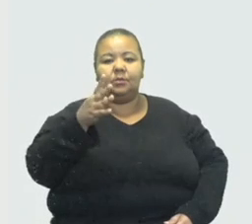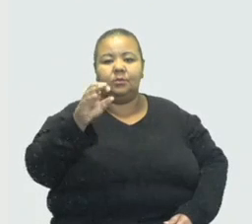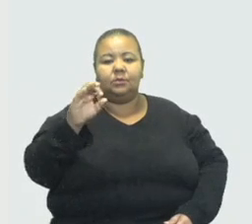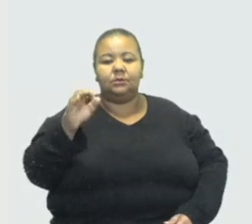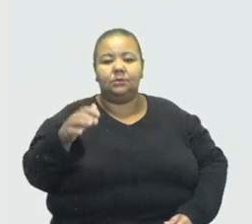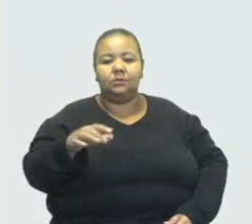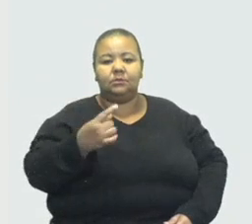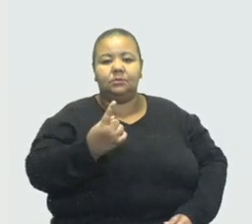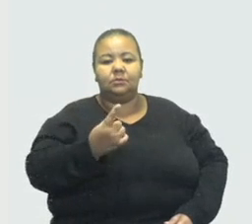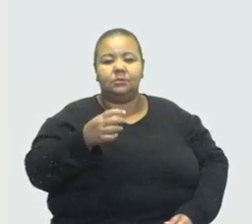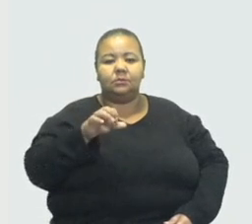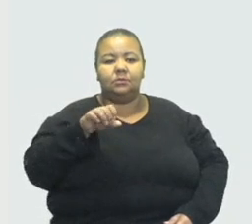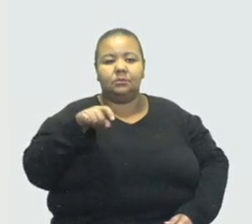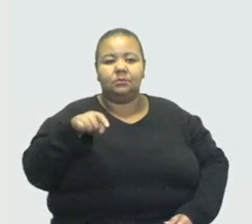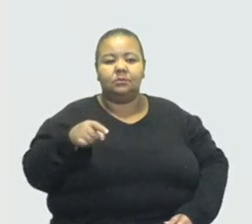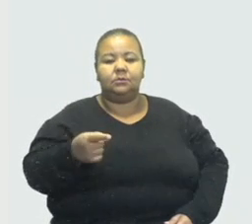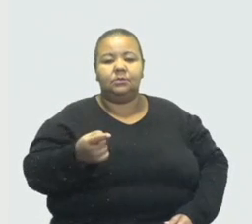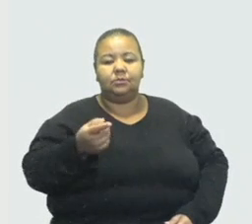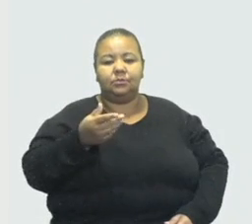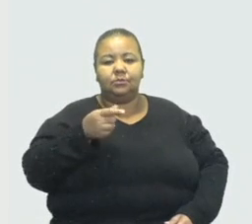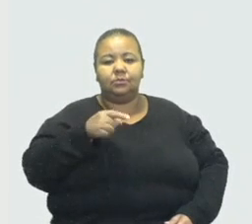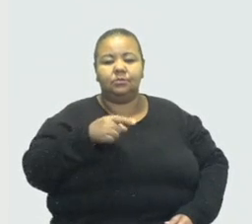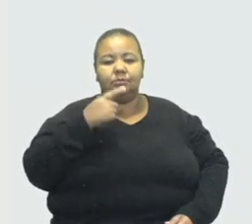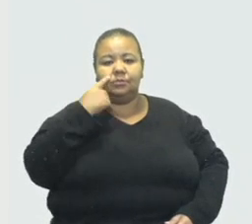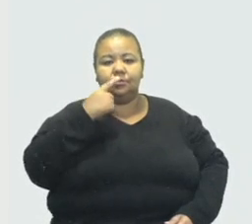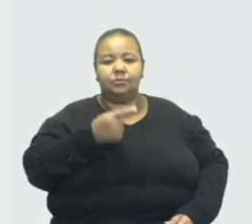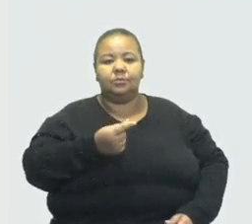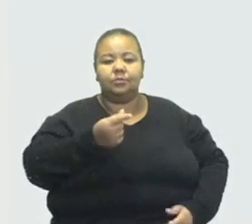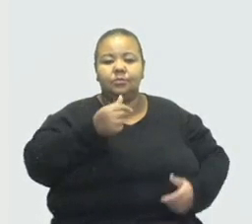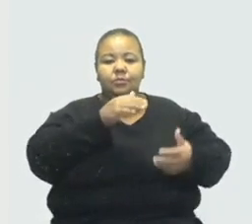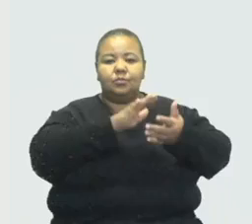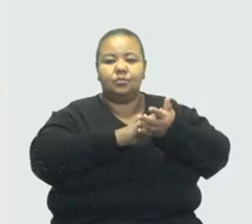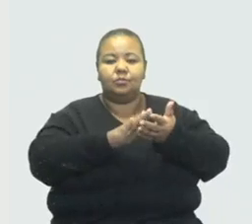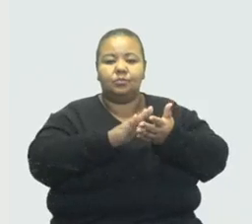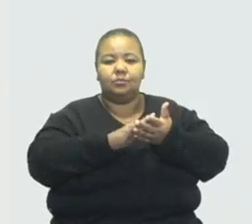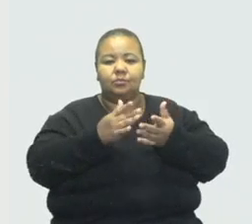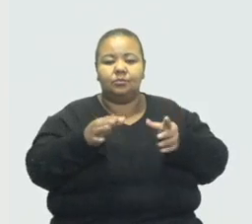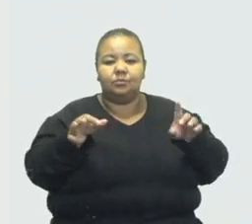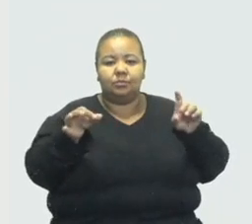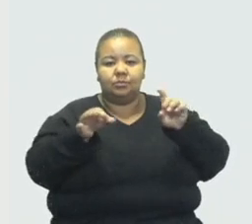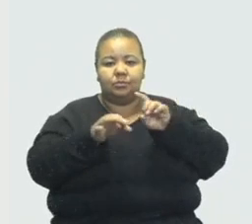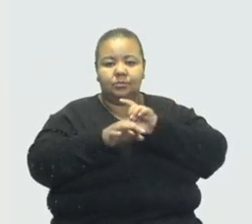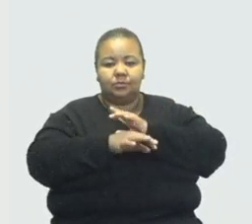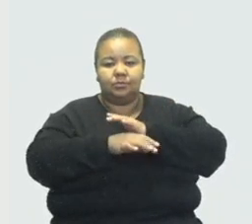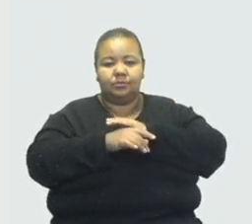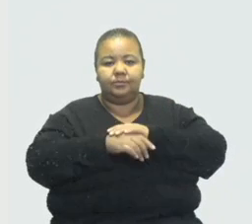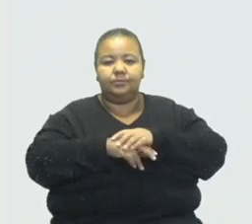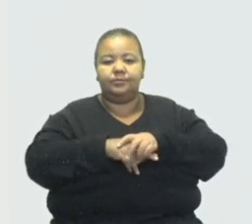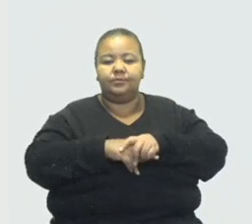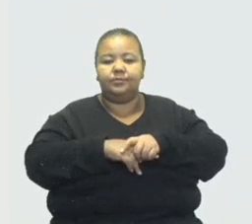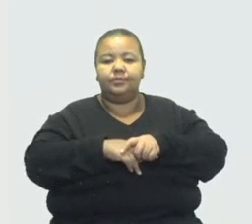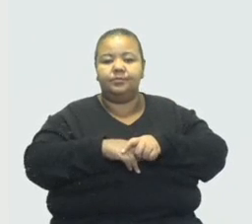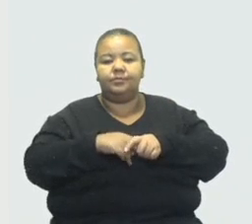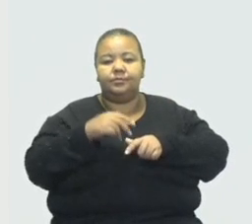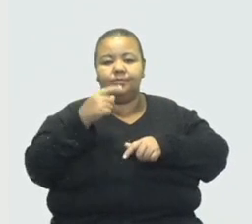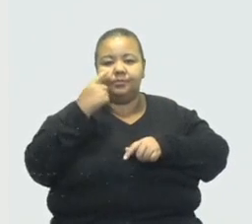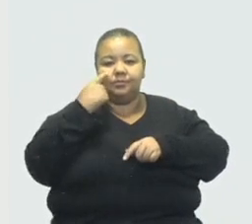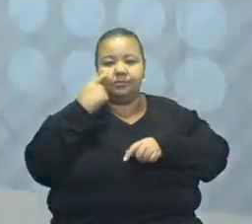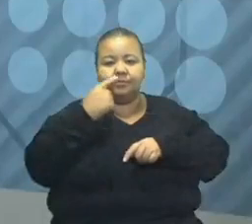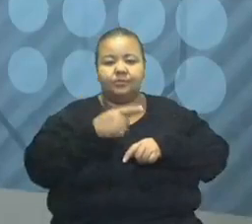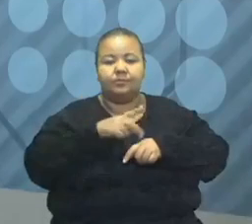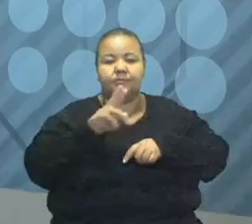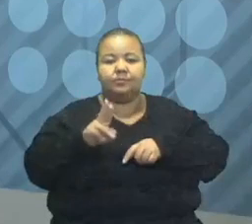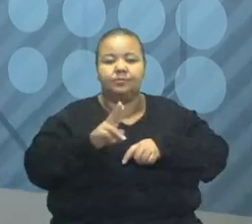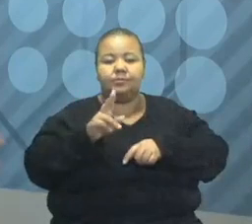e R$ 19.000. Então, esse aqui é o nosso custo total. Então, veja que para trabalhar